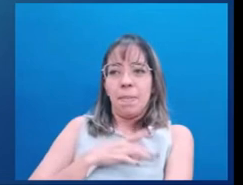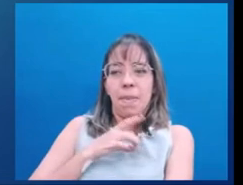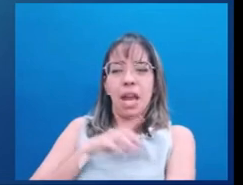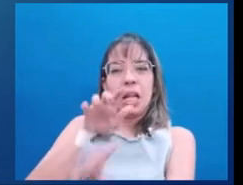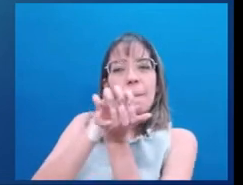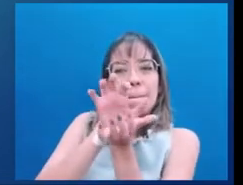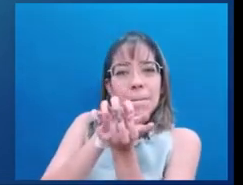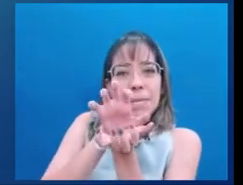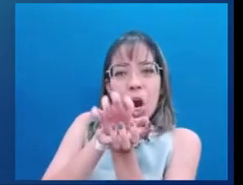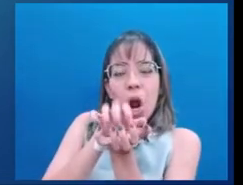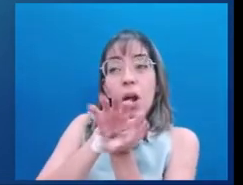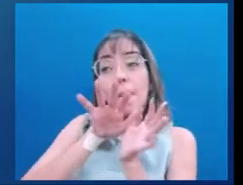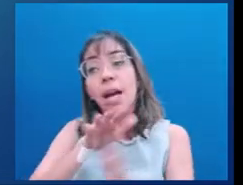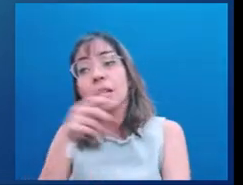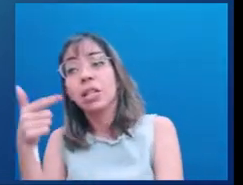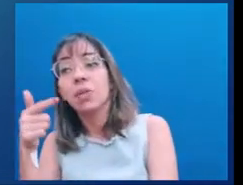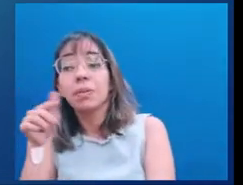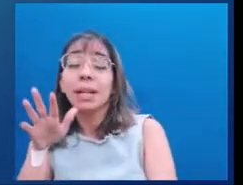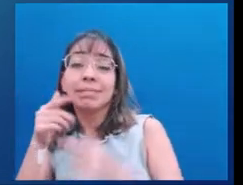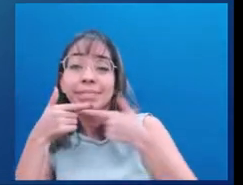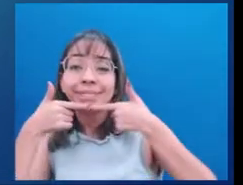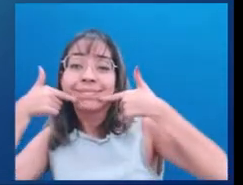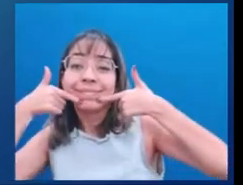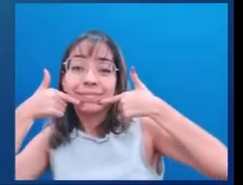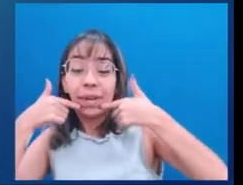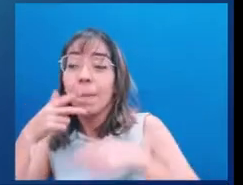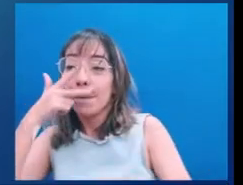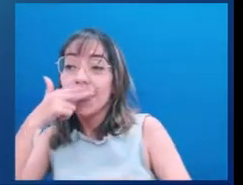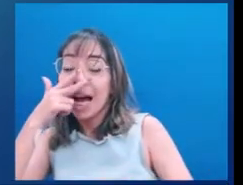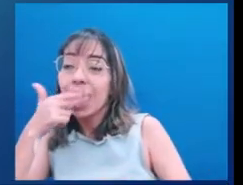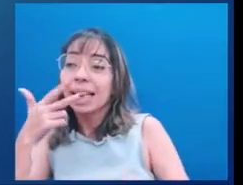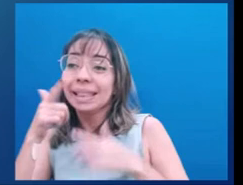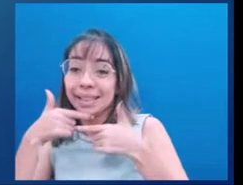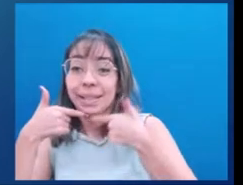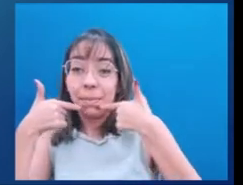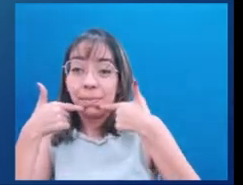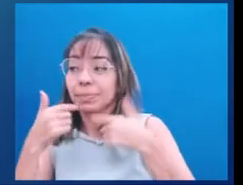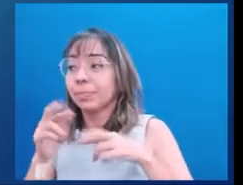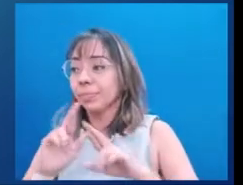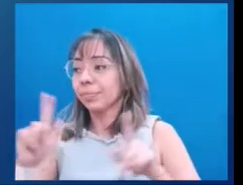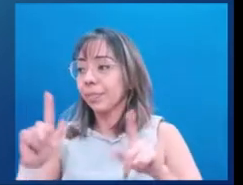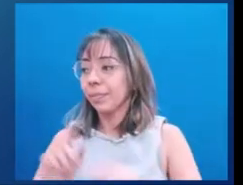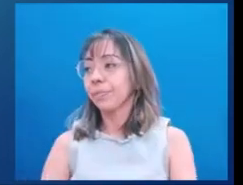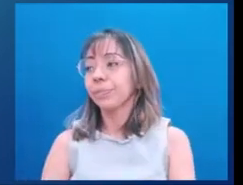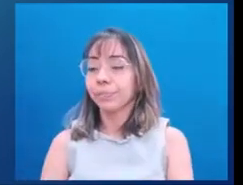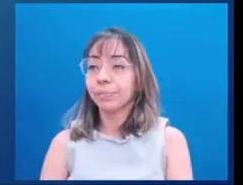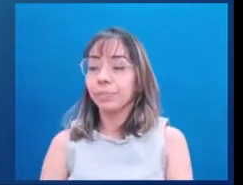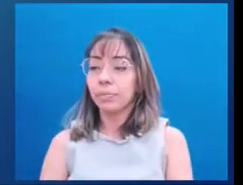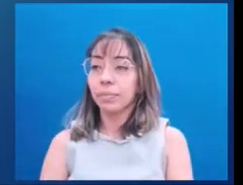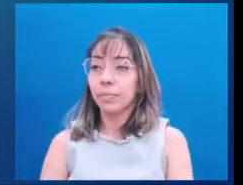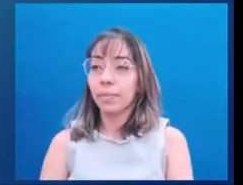né? Aqui com os dentes aparecendo, essa daqui tá mais simpatiquinha, né? Mas com a